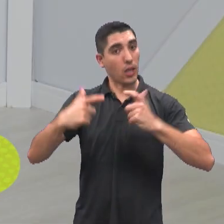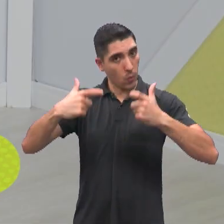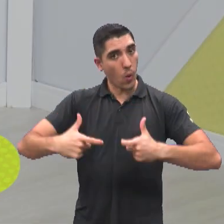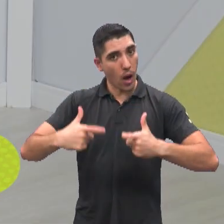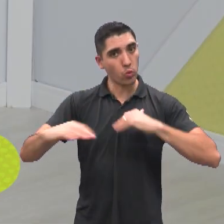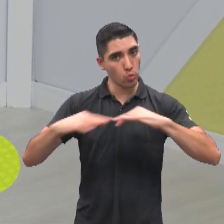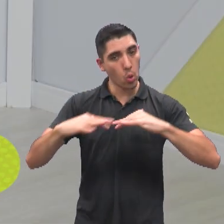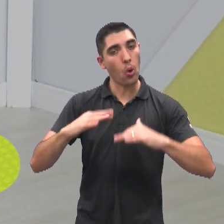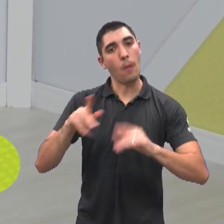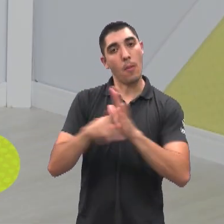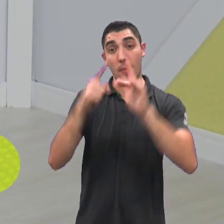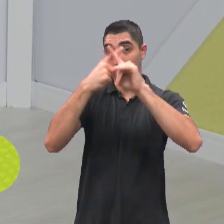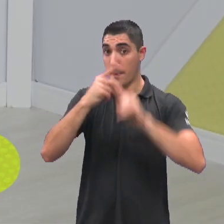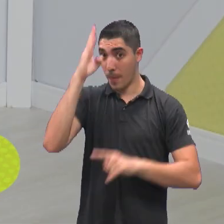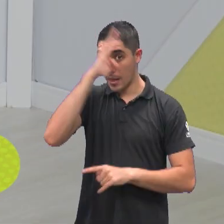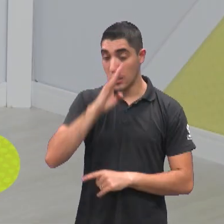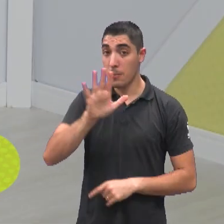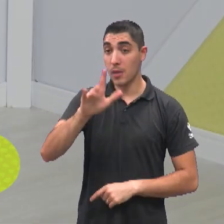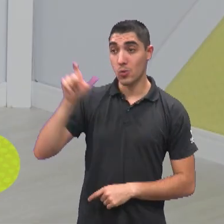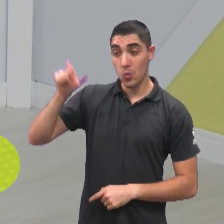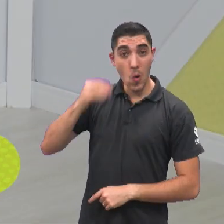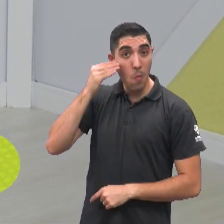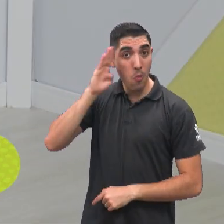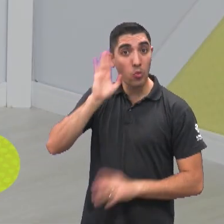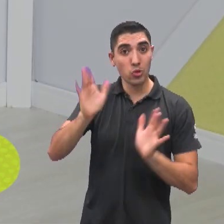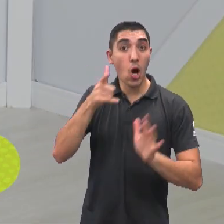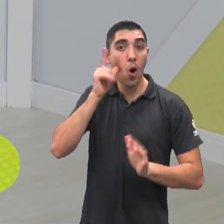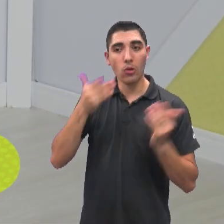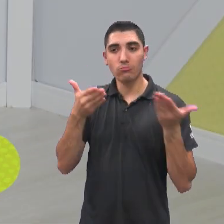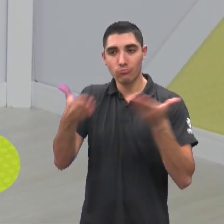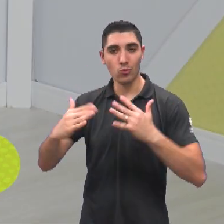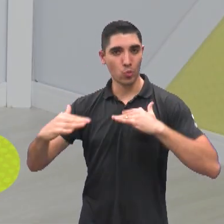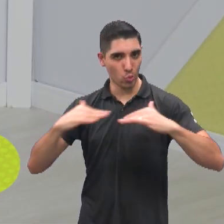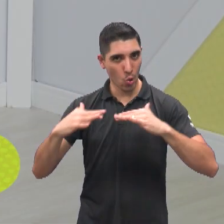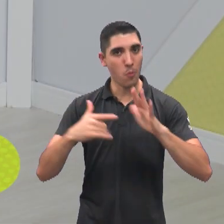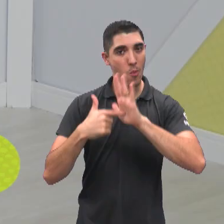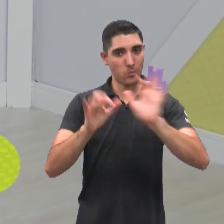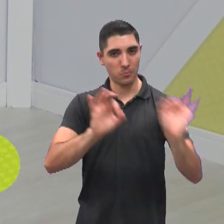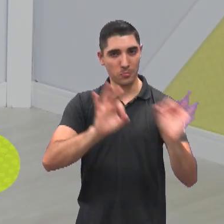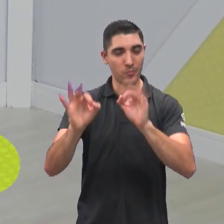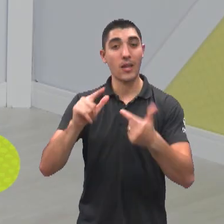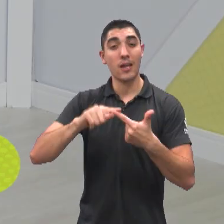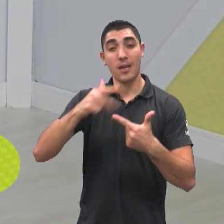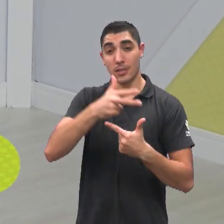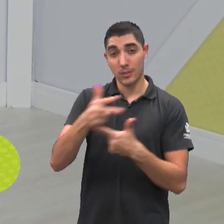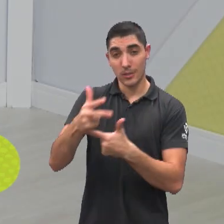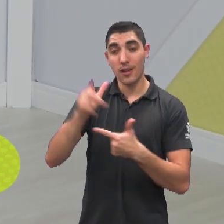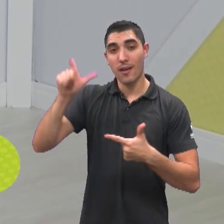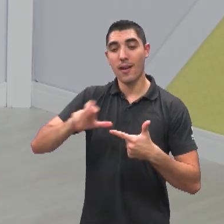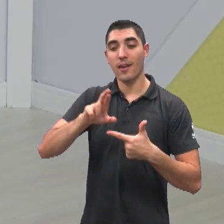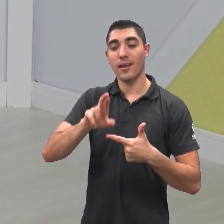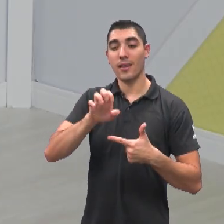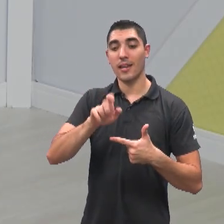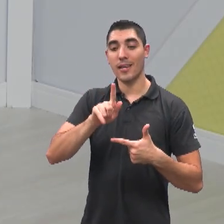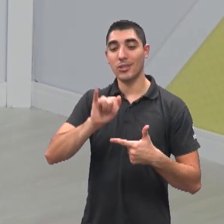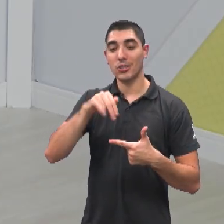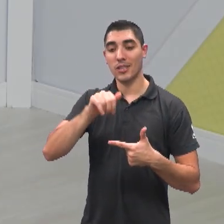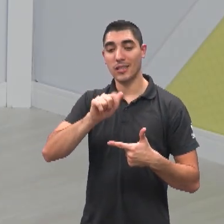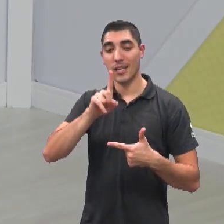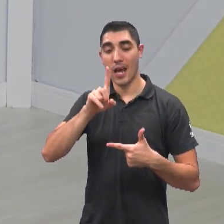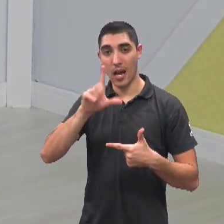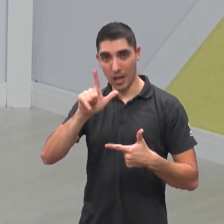vai te contar a história do jogo. As imagens são de Reginaldo Casulo e o seu brinquedo você vê agora. Solta,